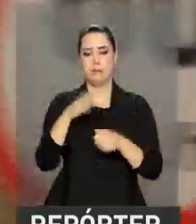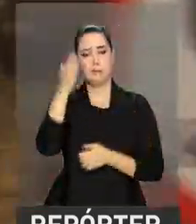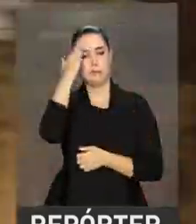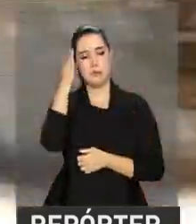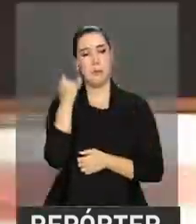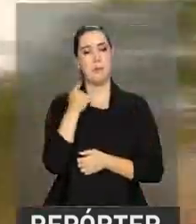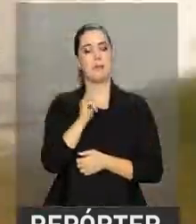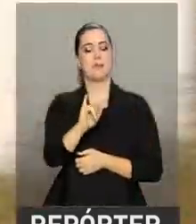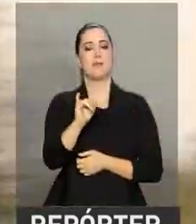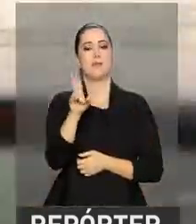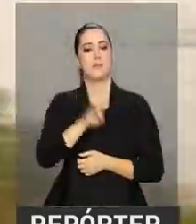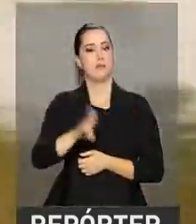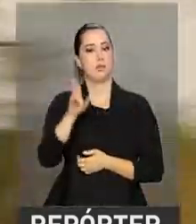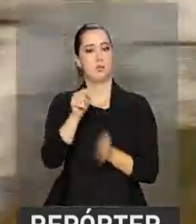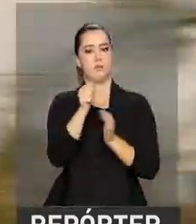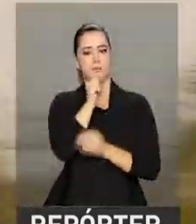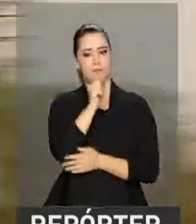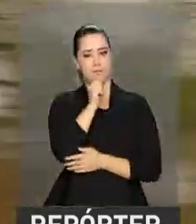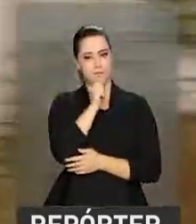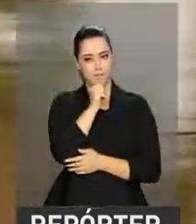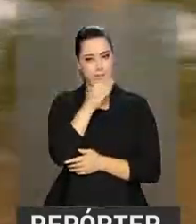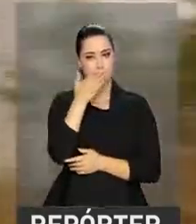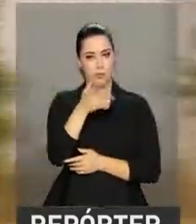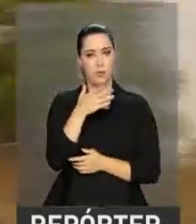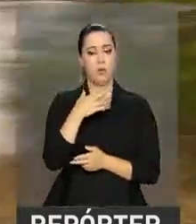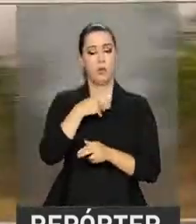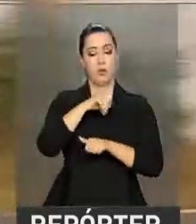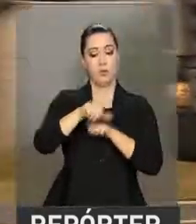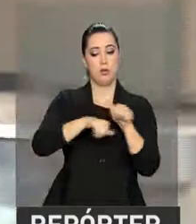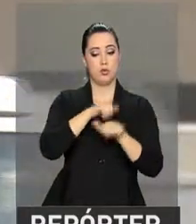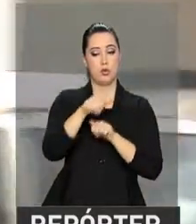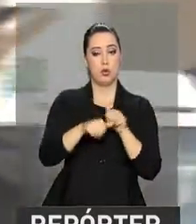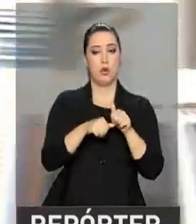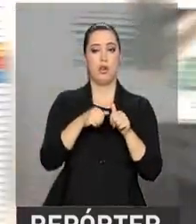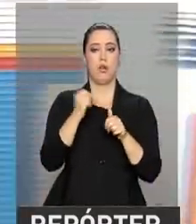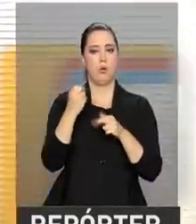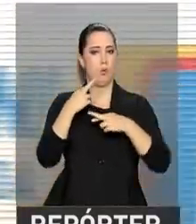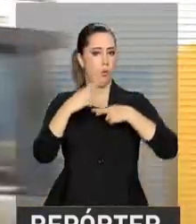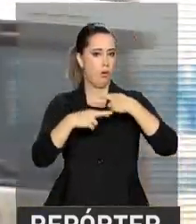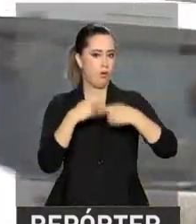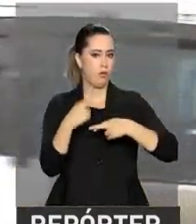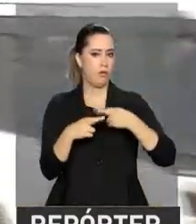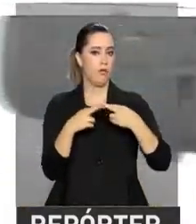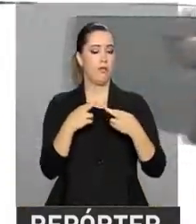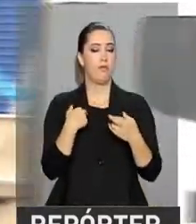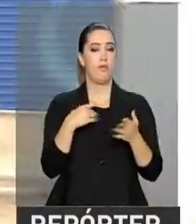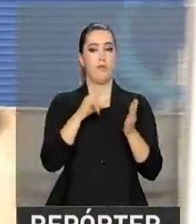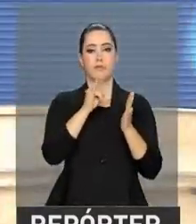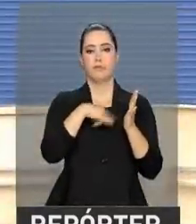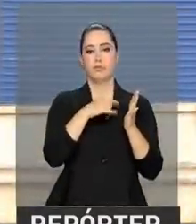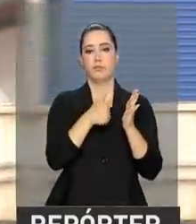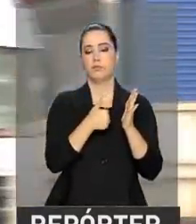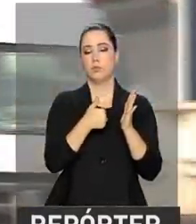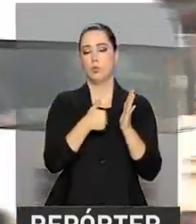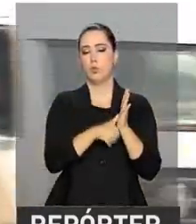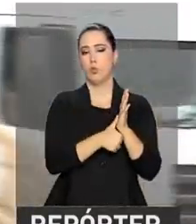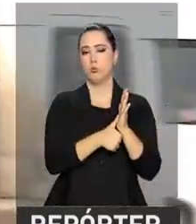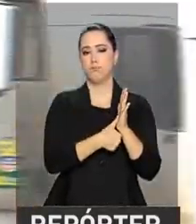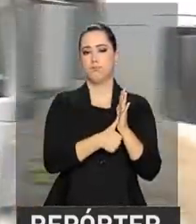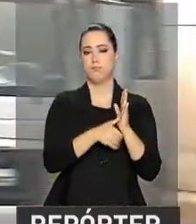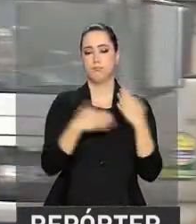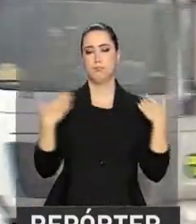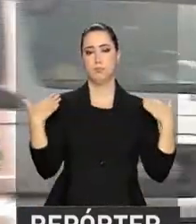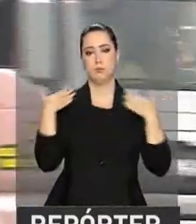na hora de tirar ou renovar a carteira de habilitação agora as regras para esse processo ficarão mais